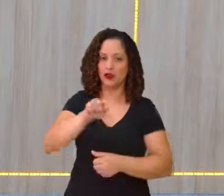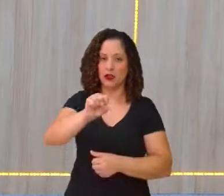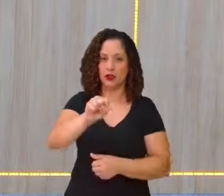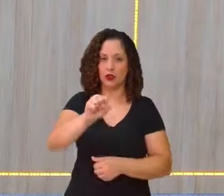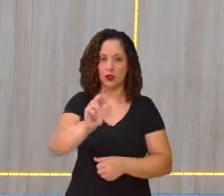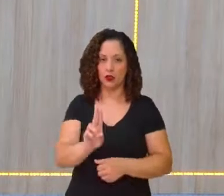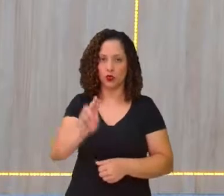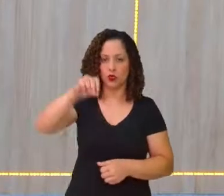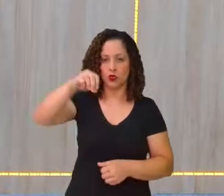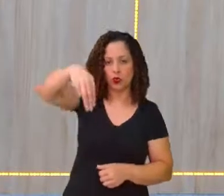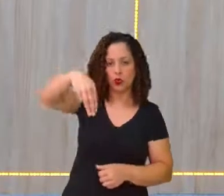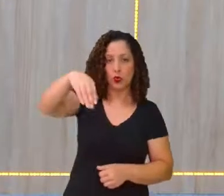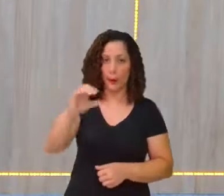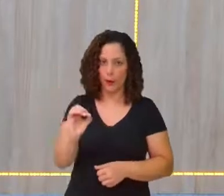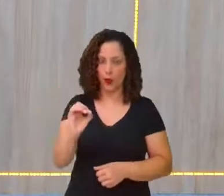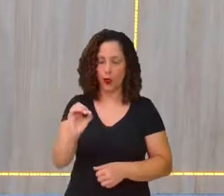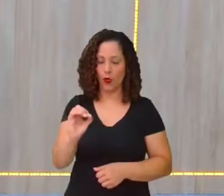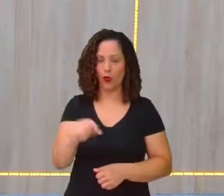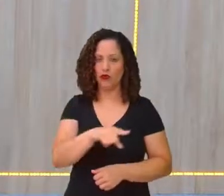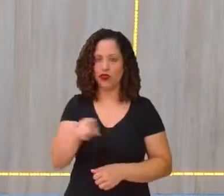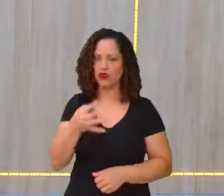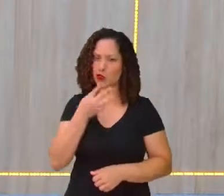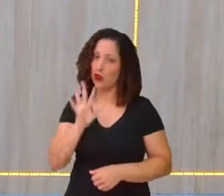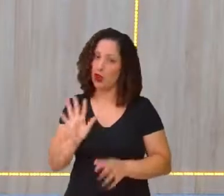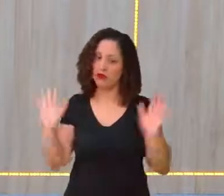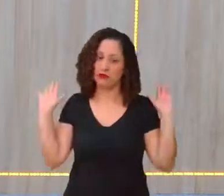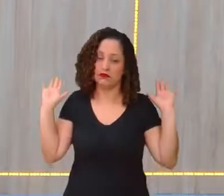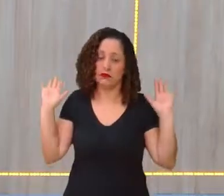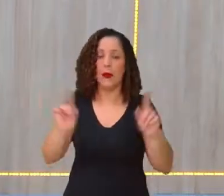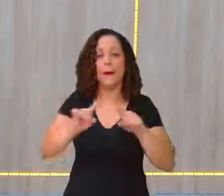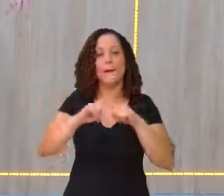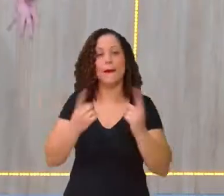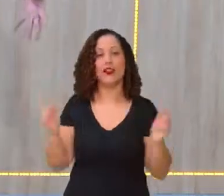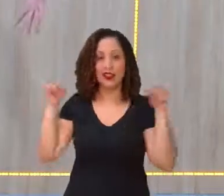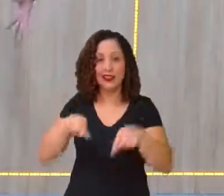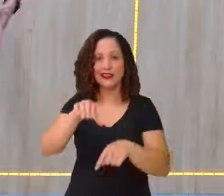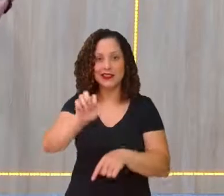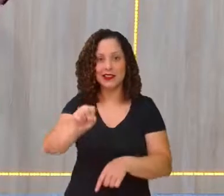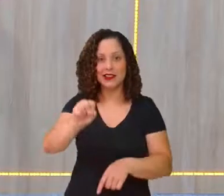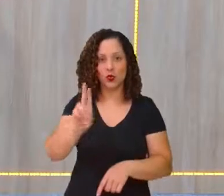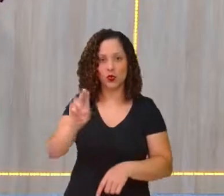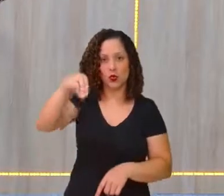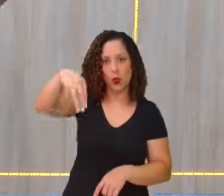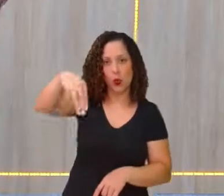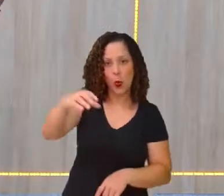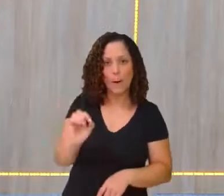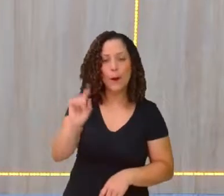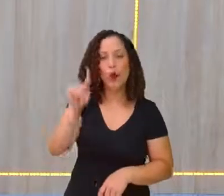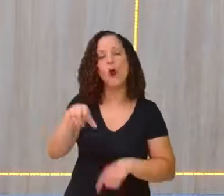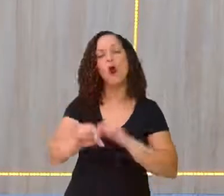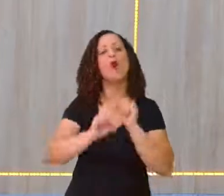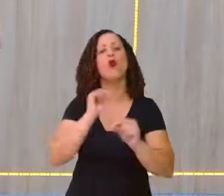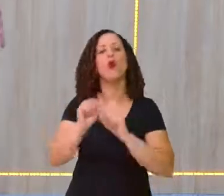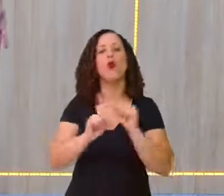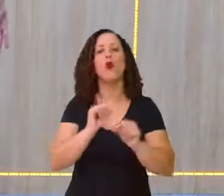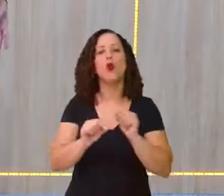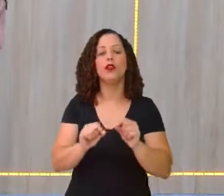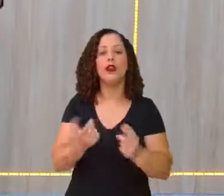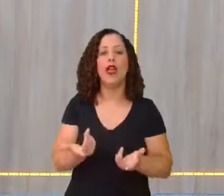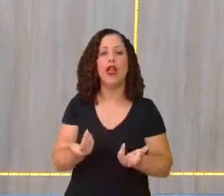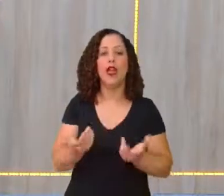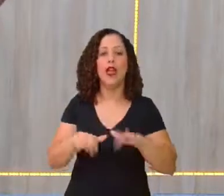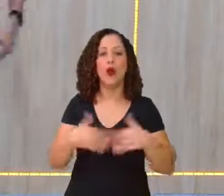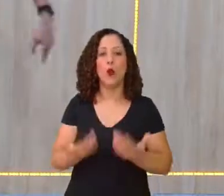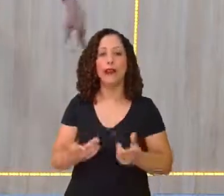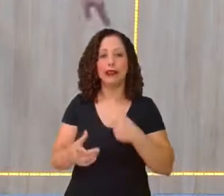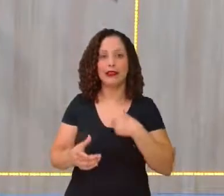conheçam, mas o sumô ele é realizado com a exclusão do oponente da área que é determinada.